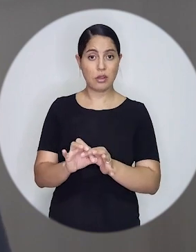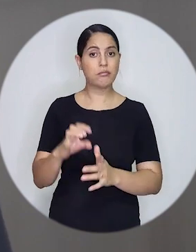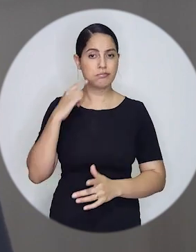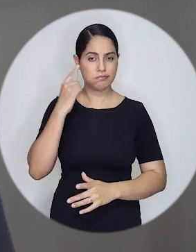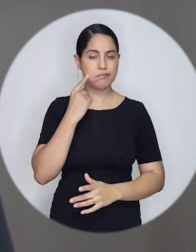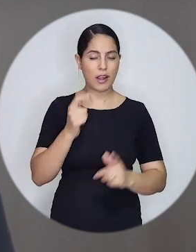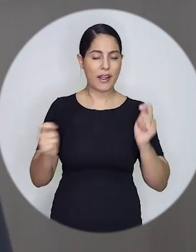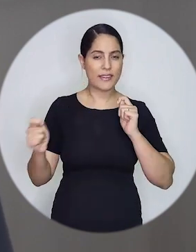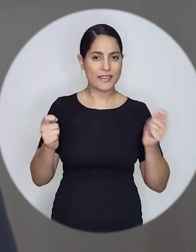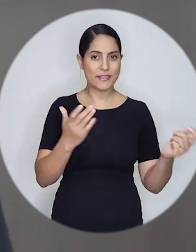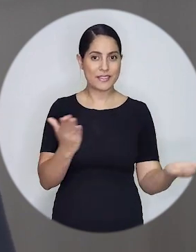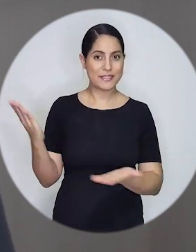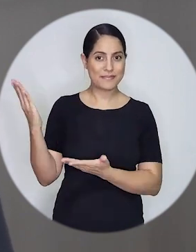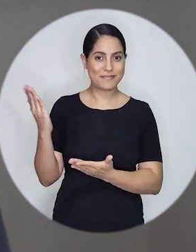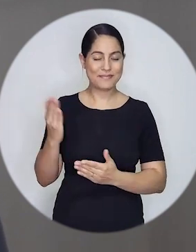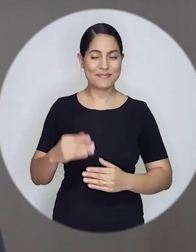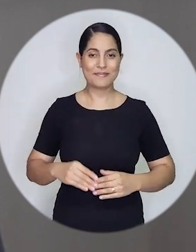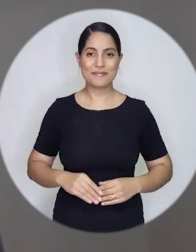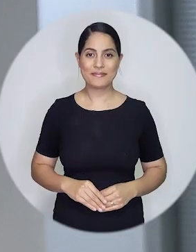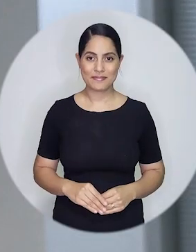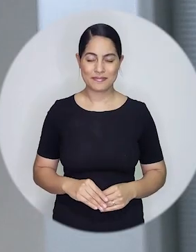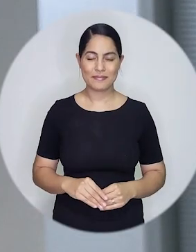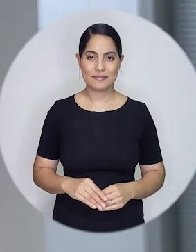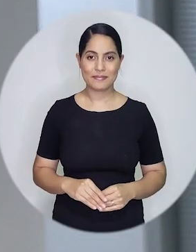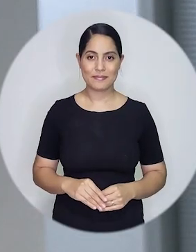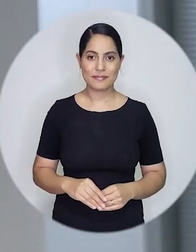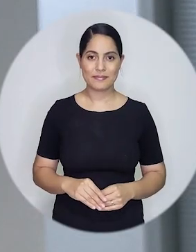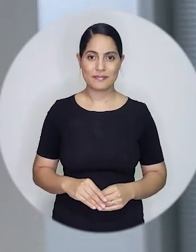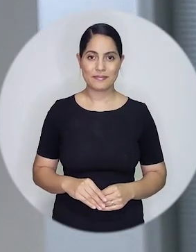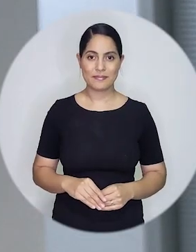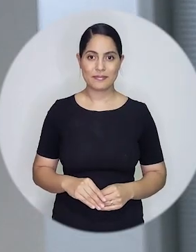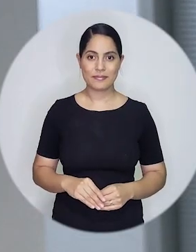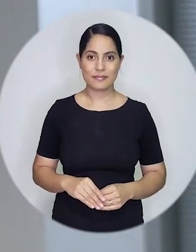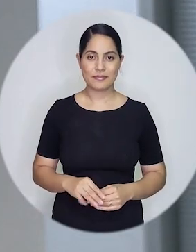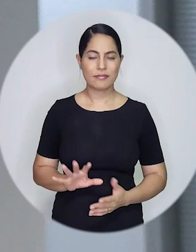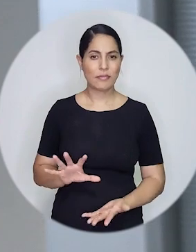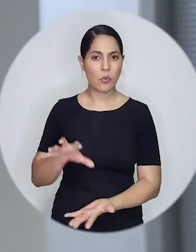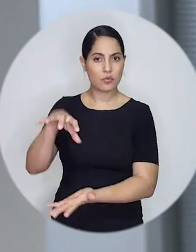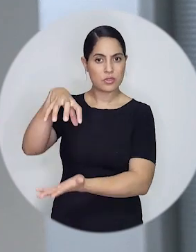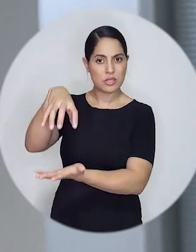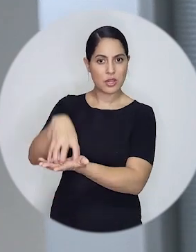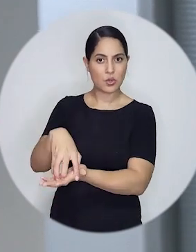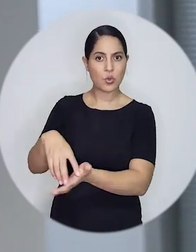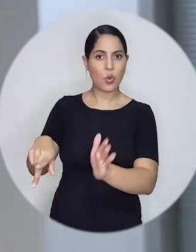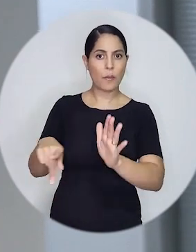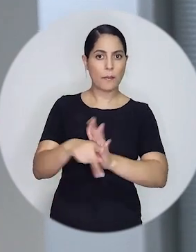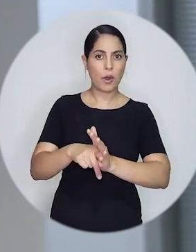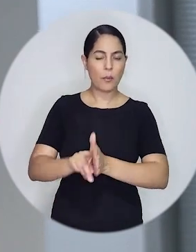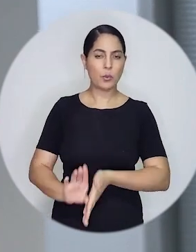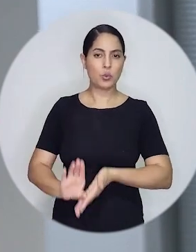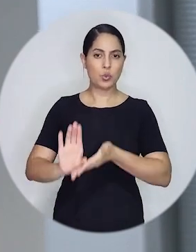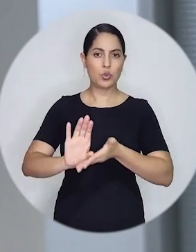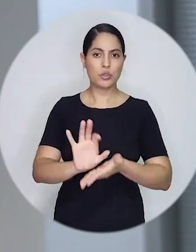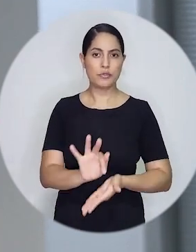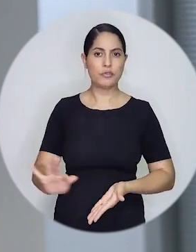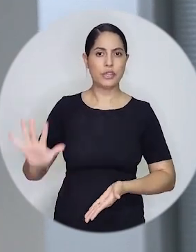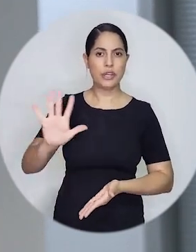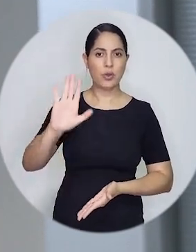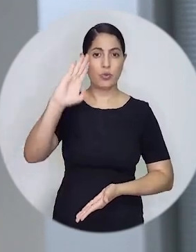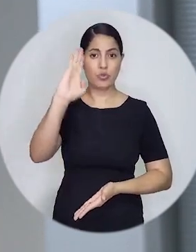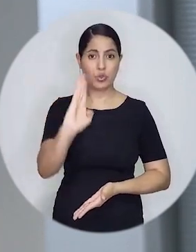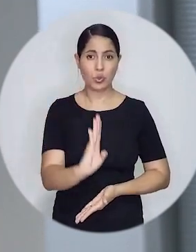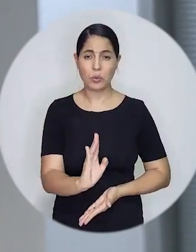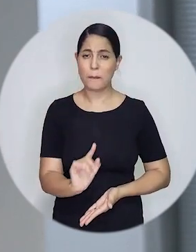da advocacia. Confira na entrevista. O órgão especial, que reúne os conselheiros federais de todos os estados do